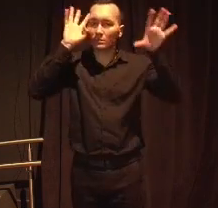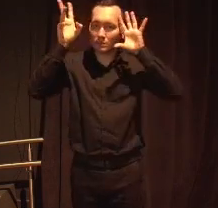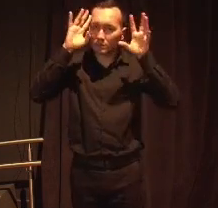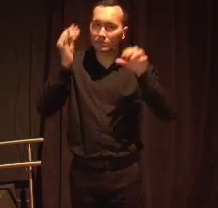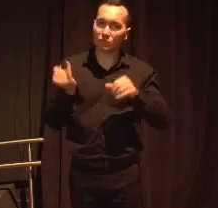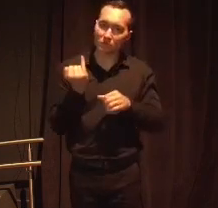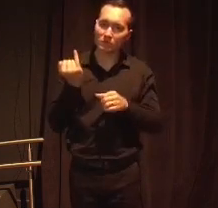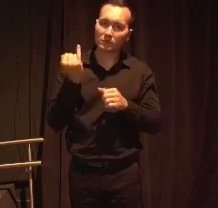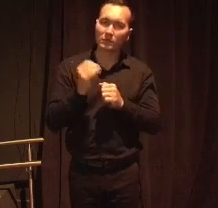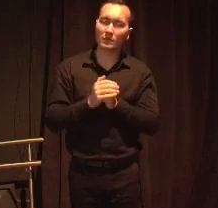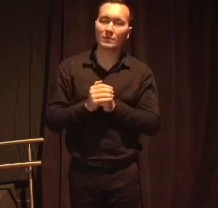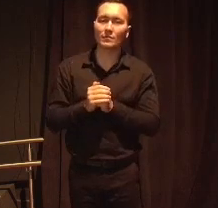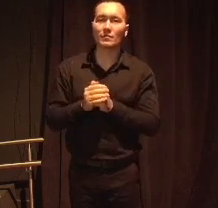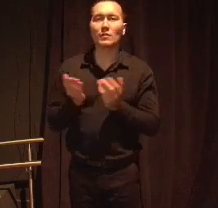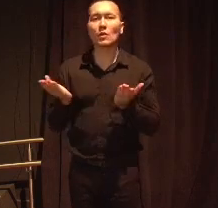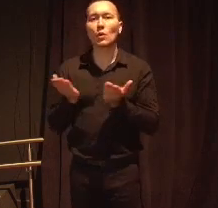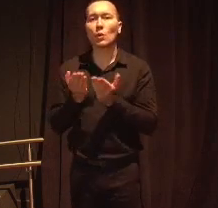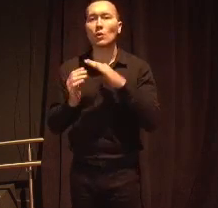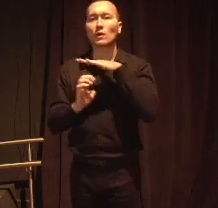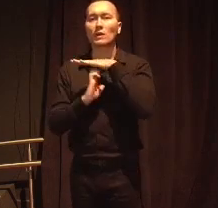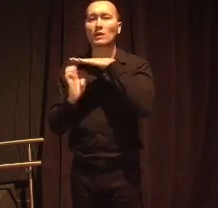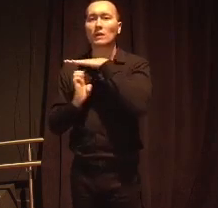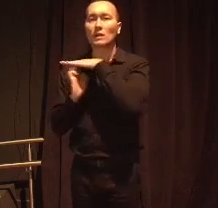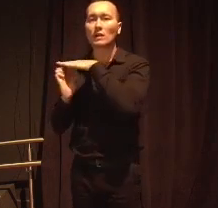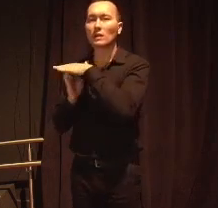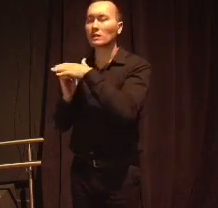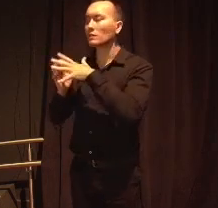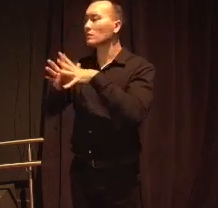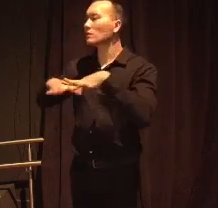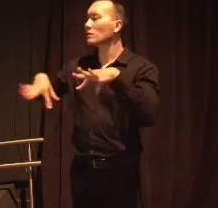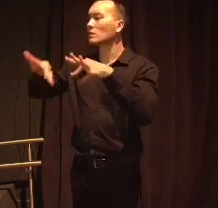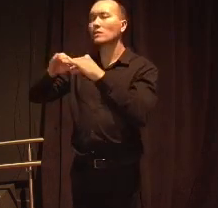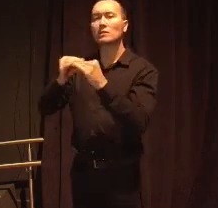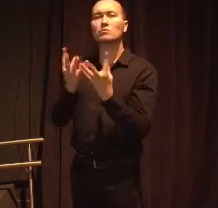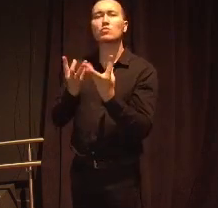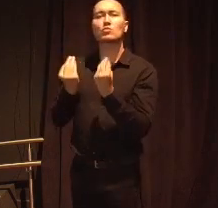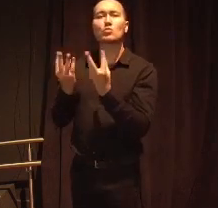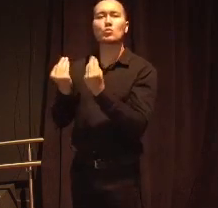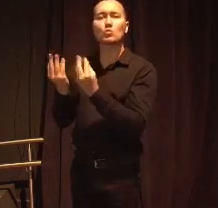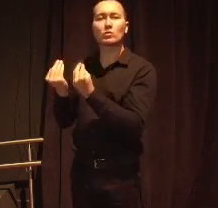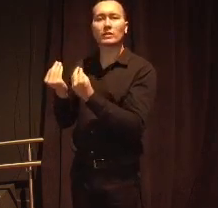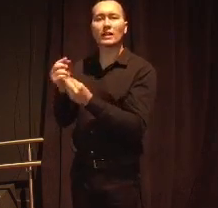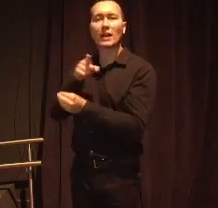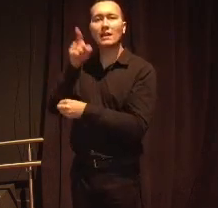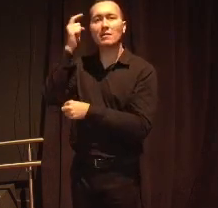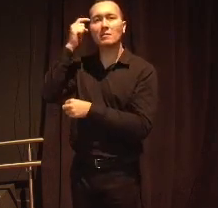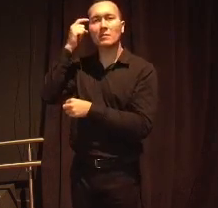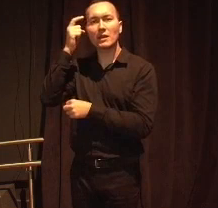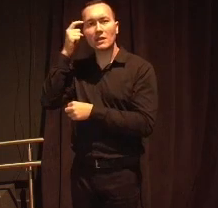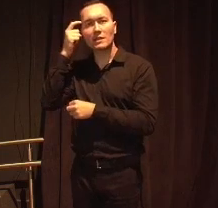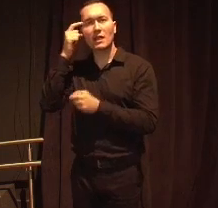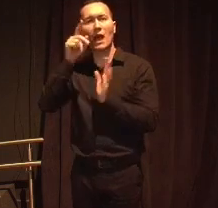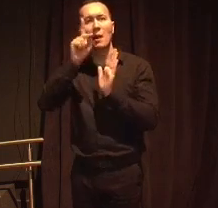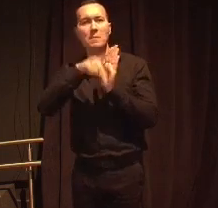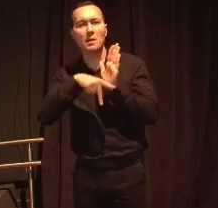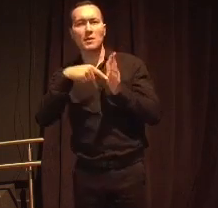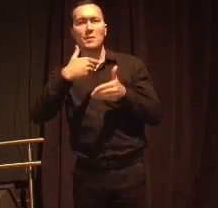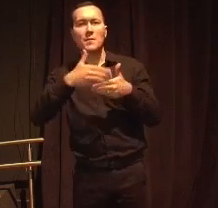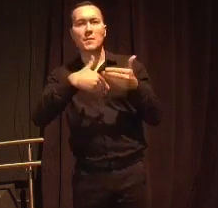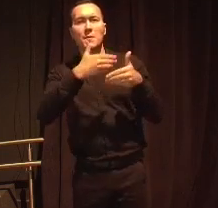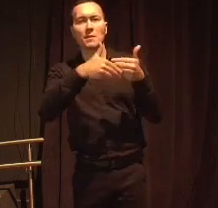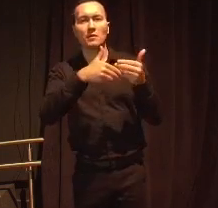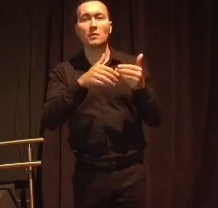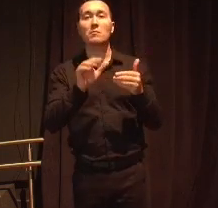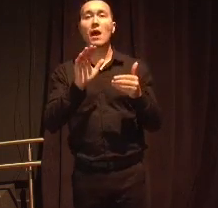muita empresa e muitas coisas acontecendo aí no mercado, onde é só curto prazo, e a hora que você vai só no curto prazo, a gente cria